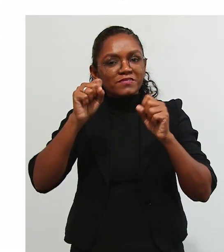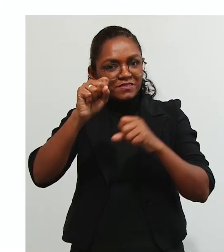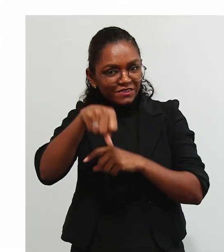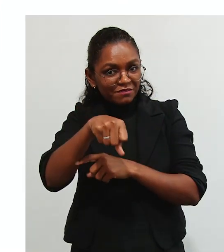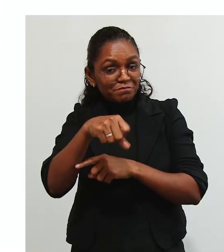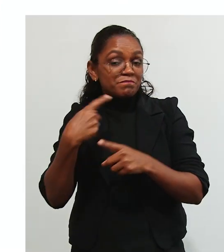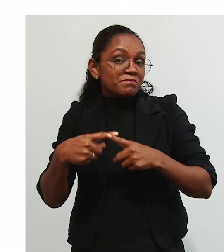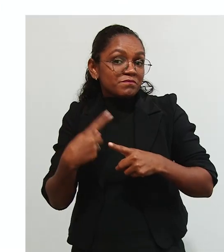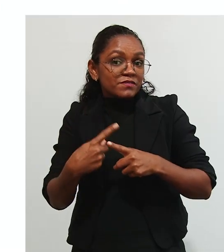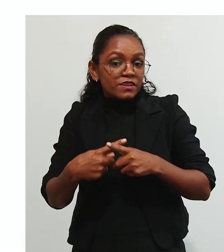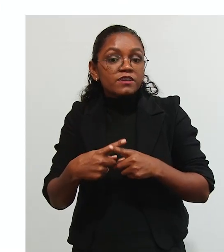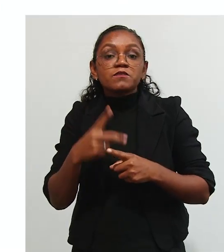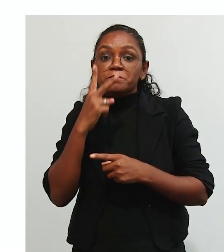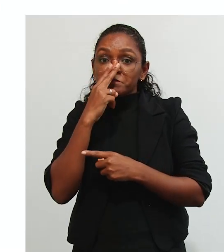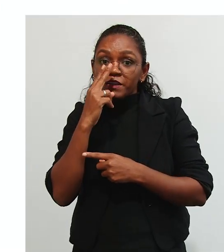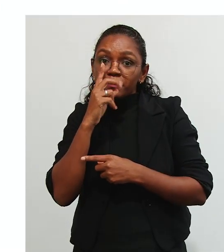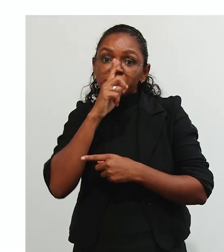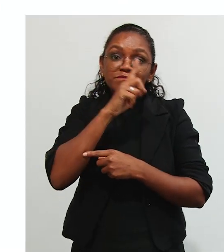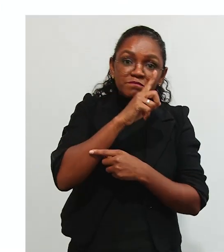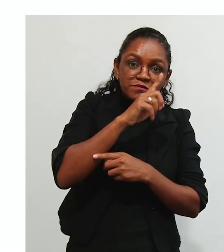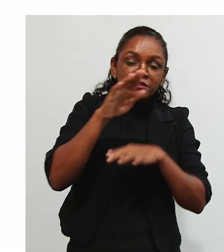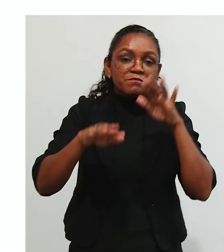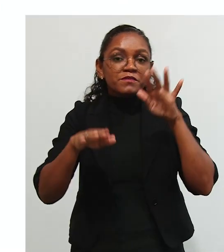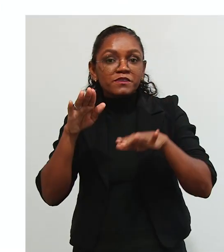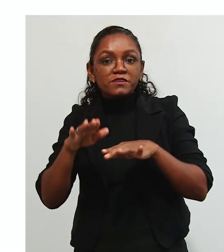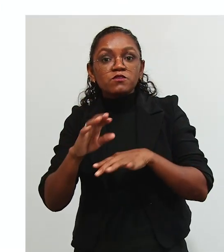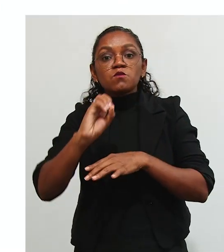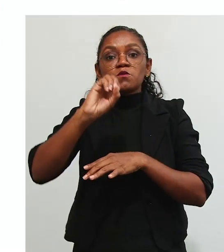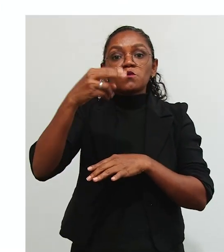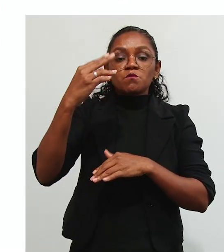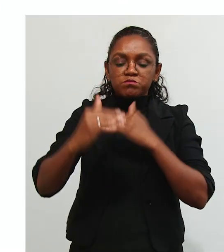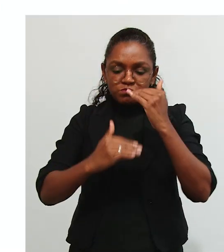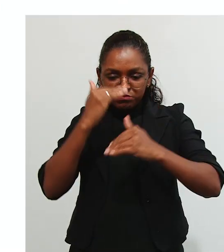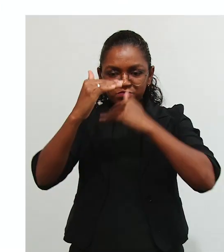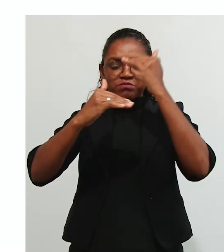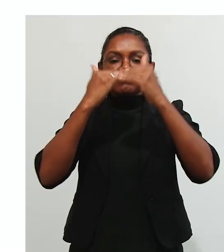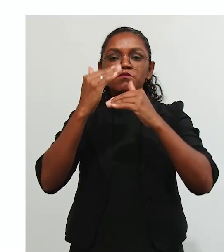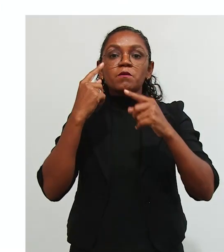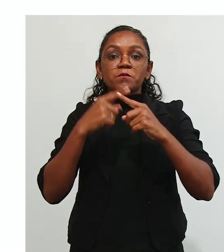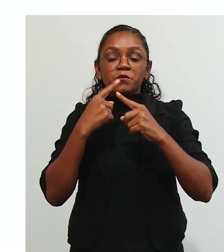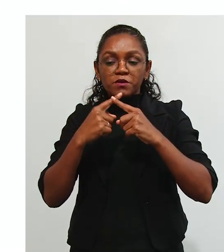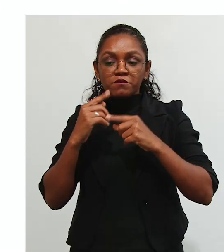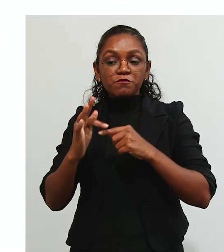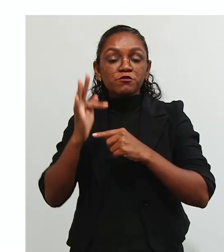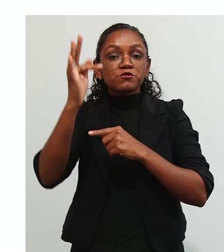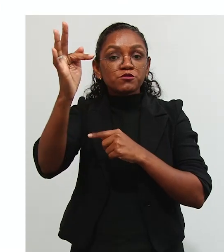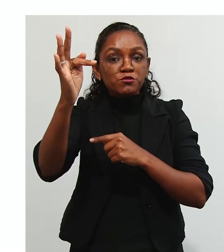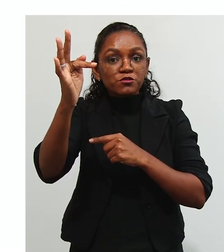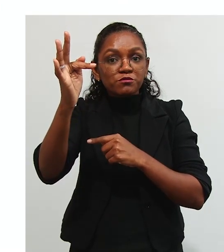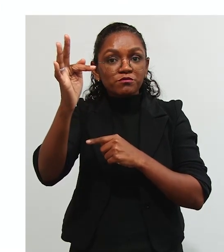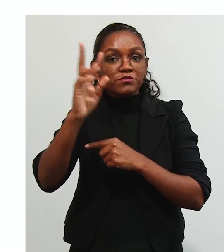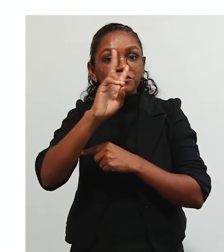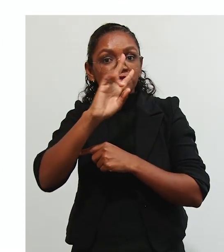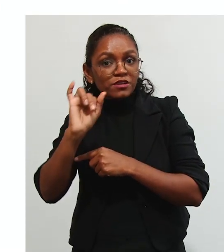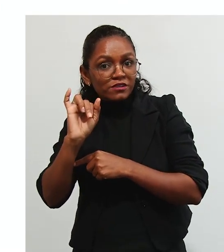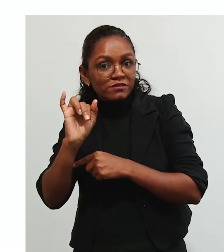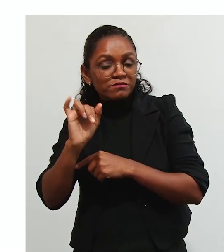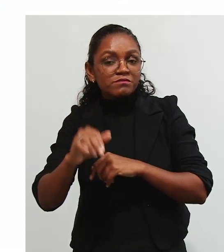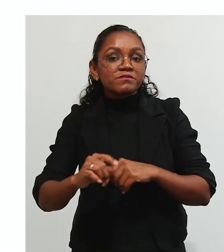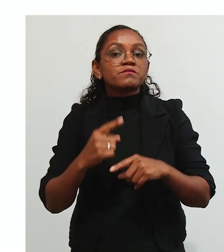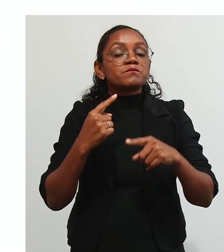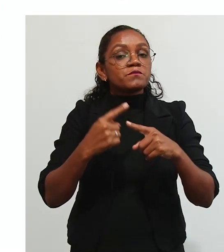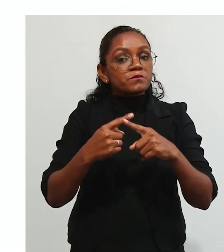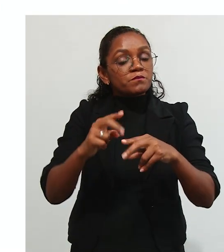afetam a experiência presente e reconstroem para que todas venham a influir no futuro. Então,